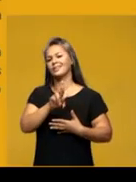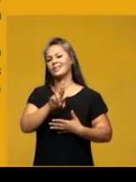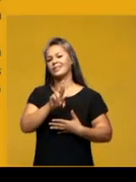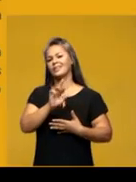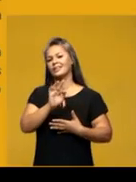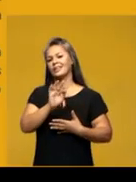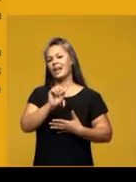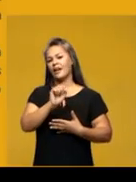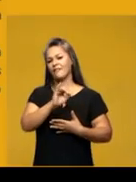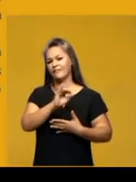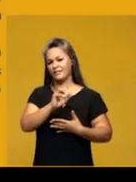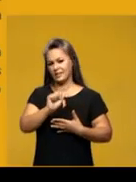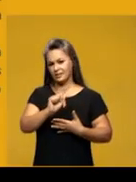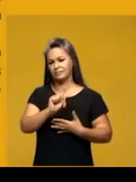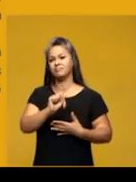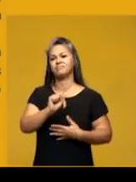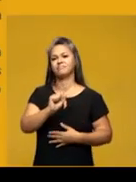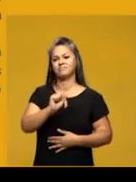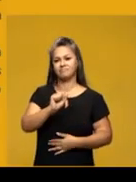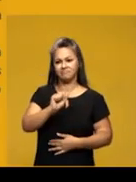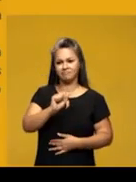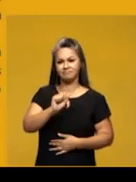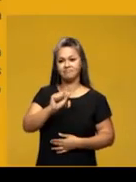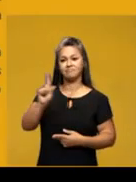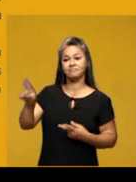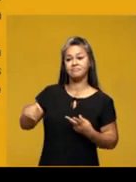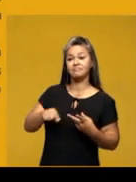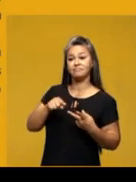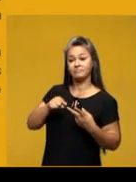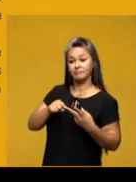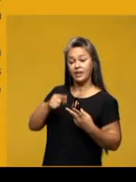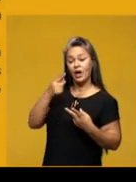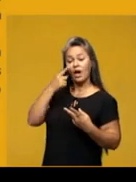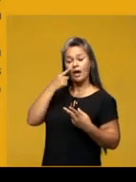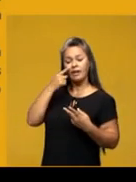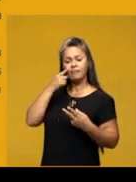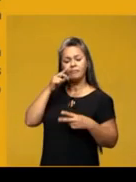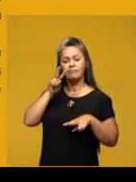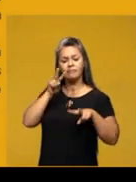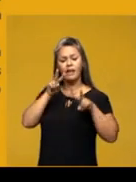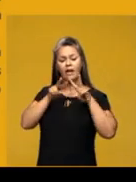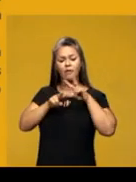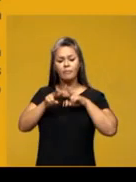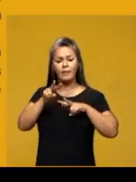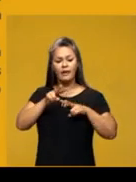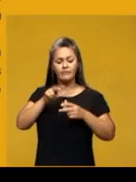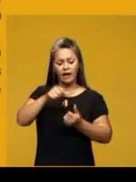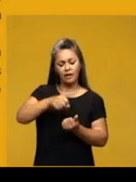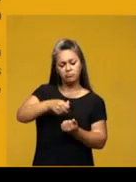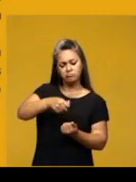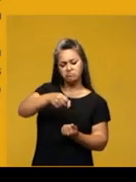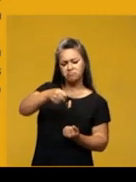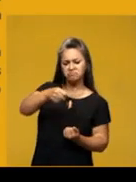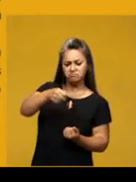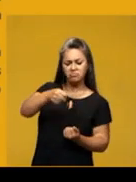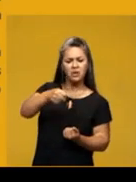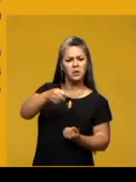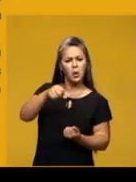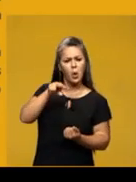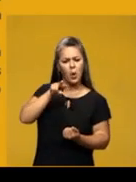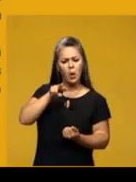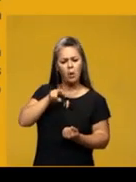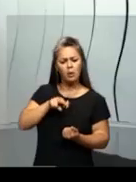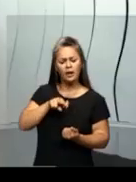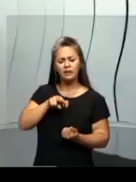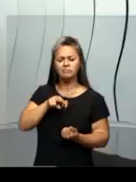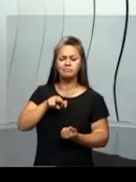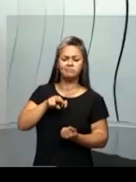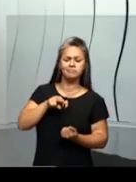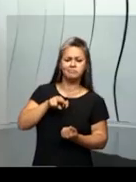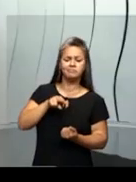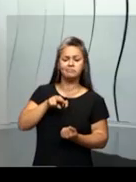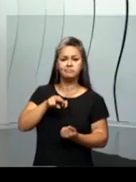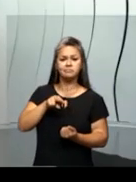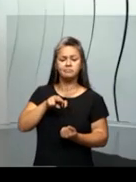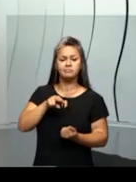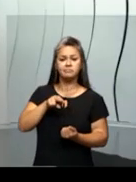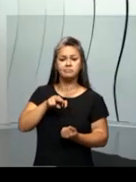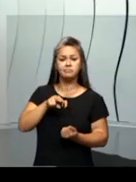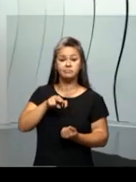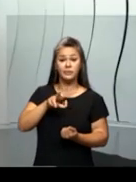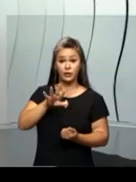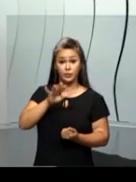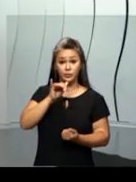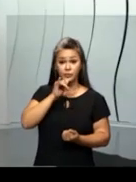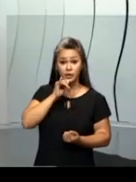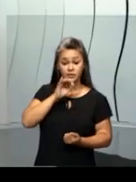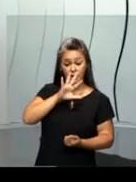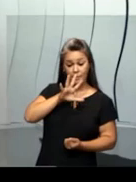das representações cartográficas nas representações do espaço. Então, nós vamos ter aí tipos de mapas que vão representar esse